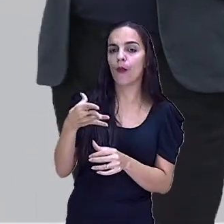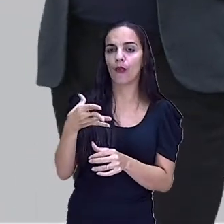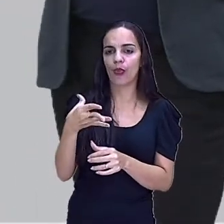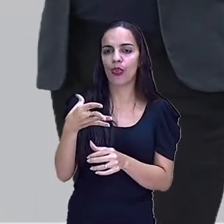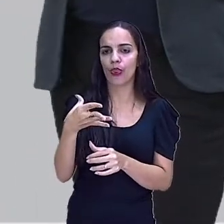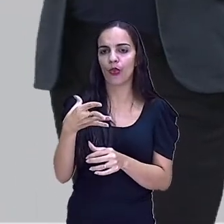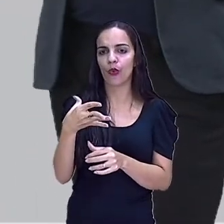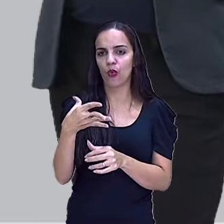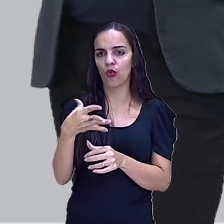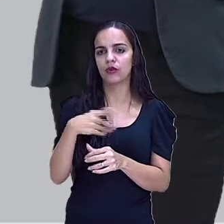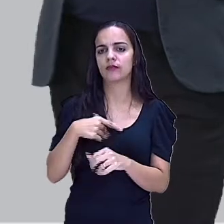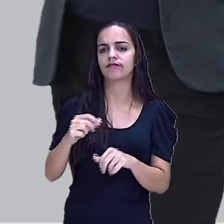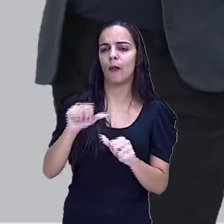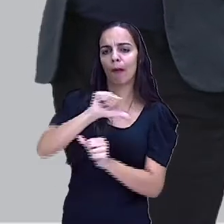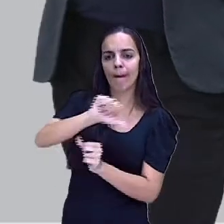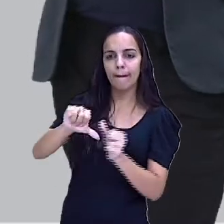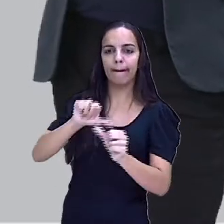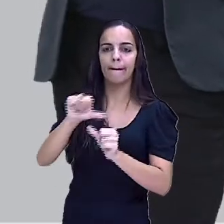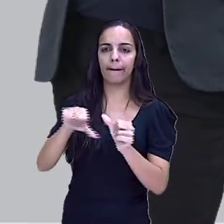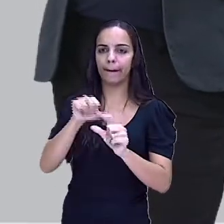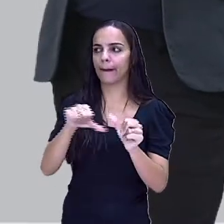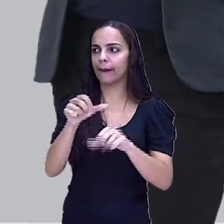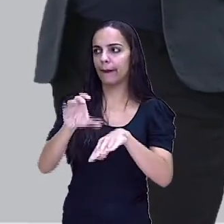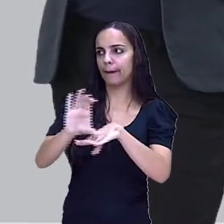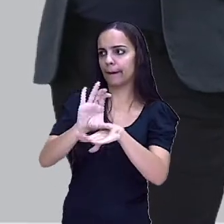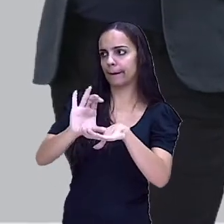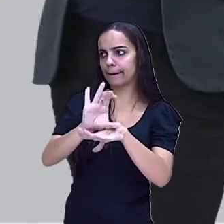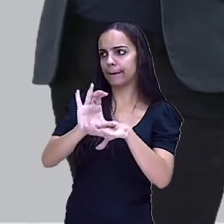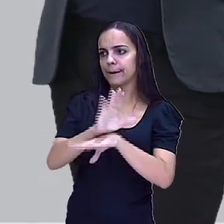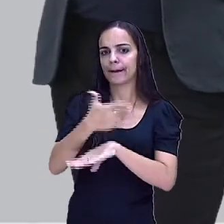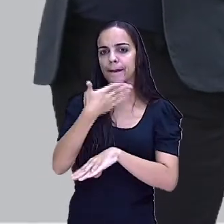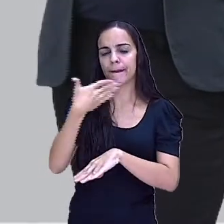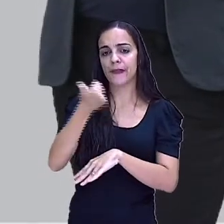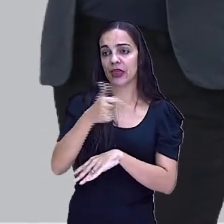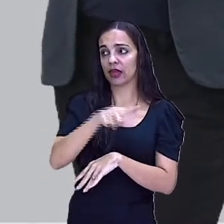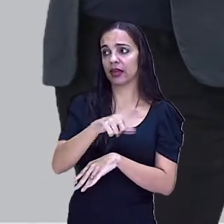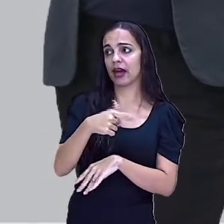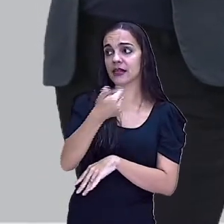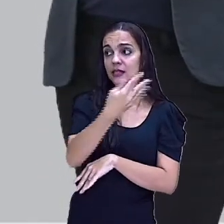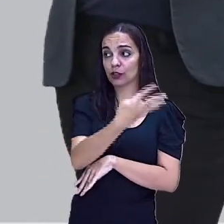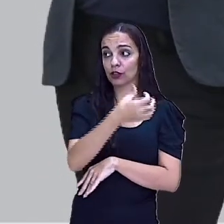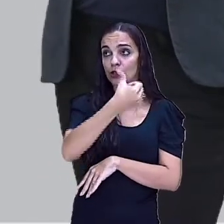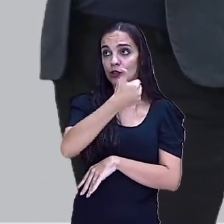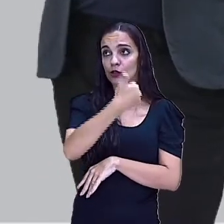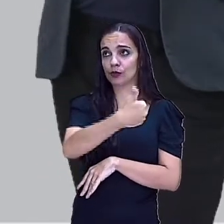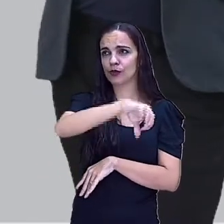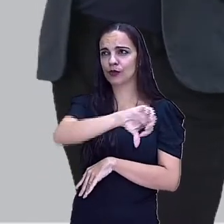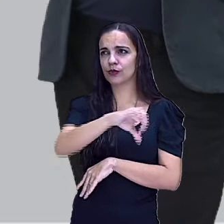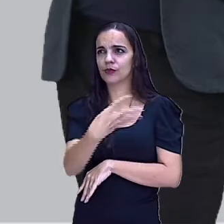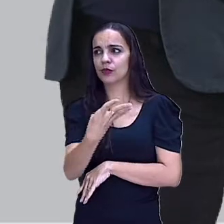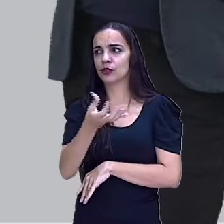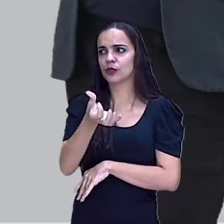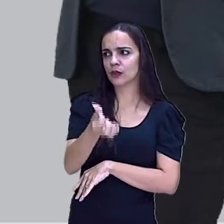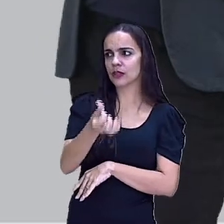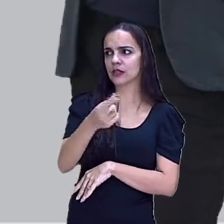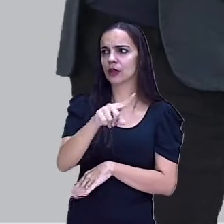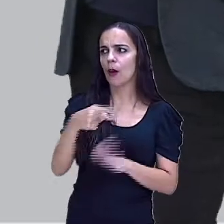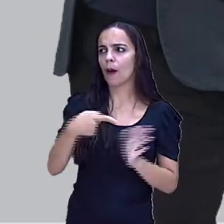Constituição, um ano depois. A Constituição de 1946 exprimia os